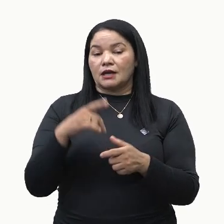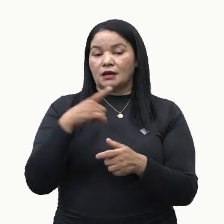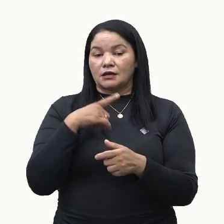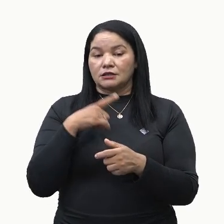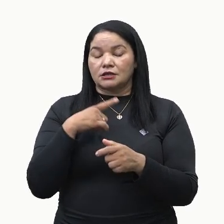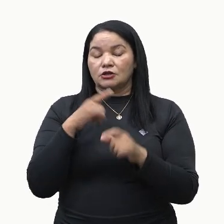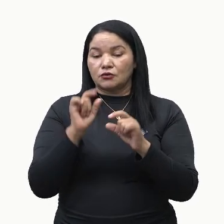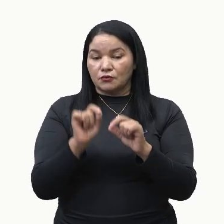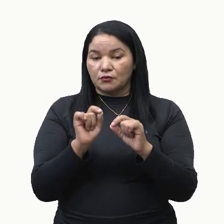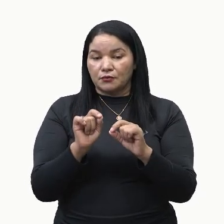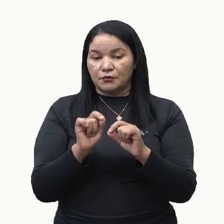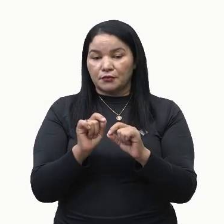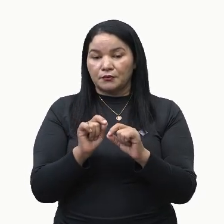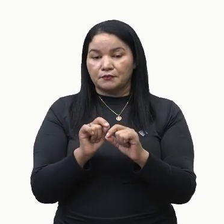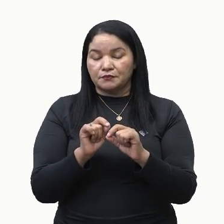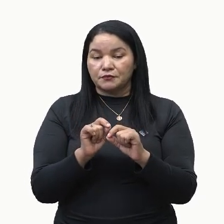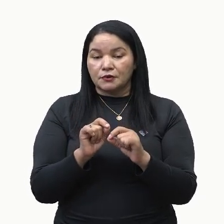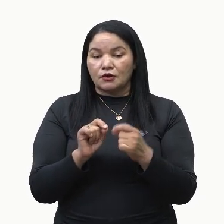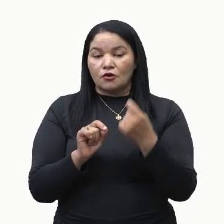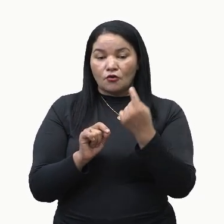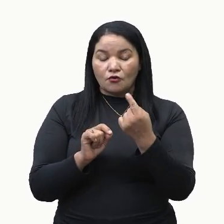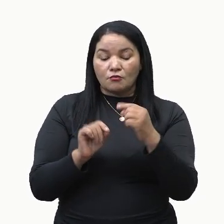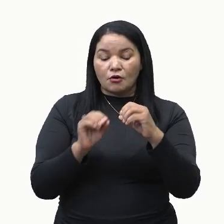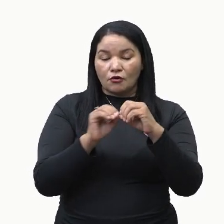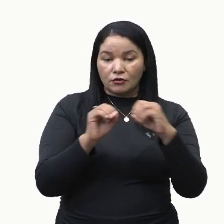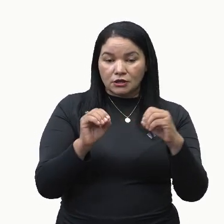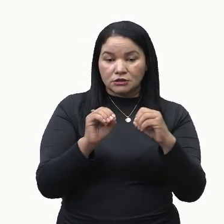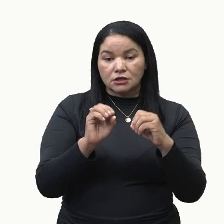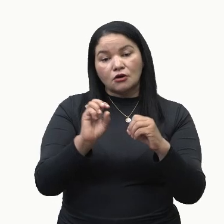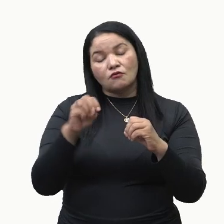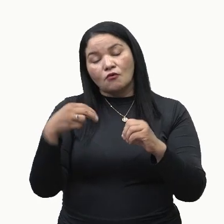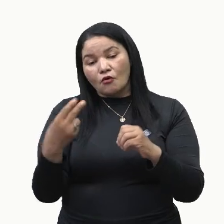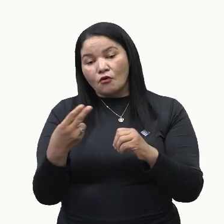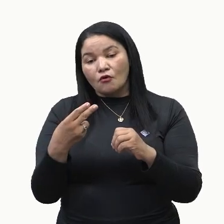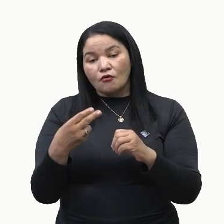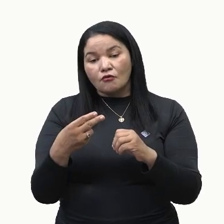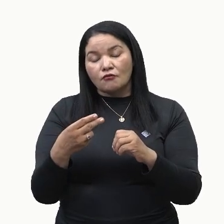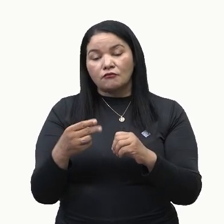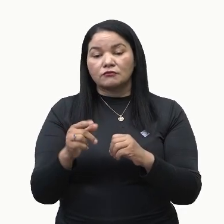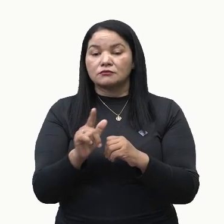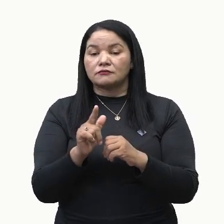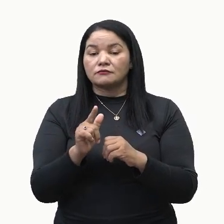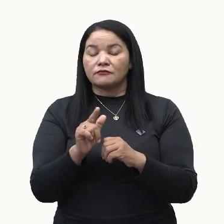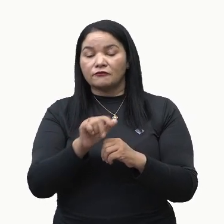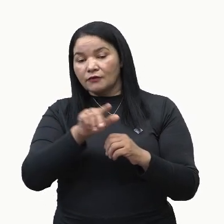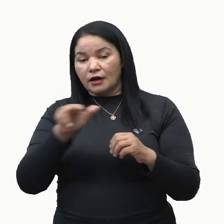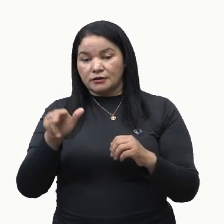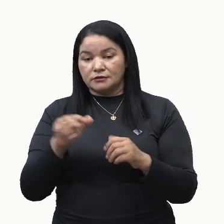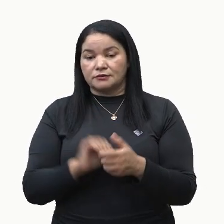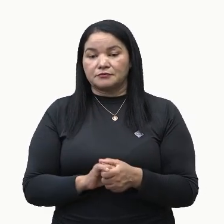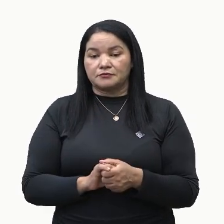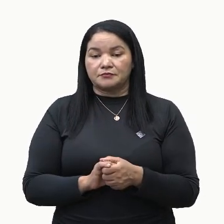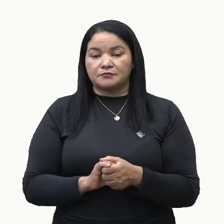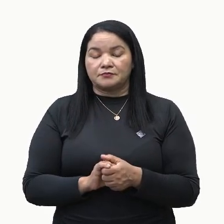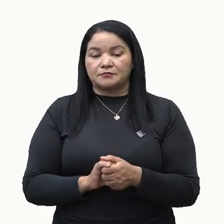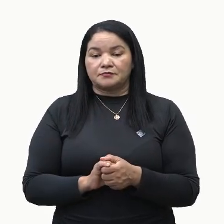construído por uma oração ou mais. Uma oração ou mais. Então volte aqui comigo.